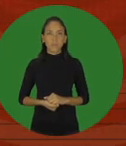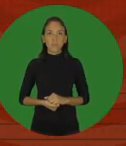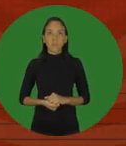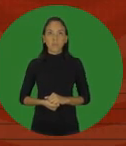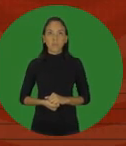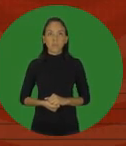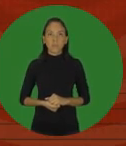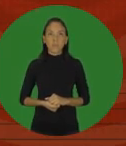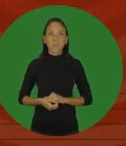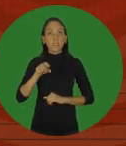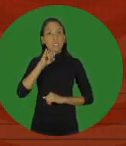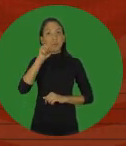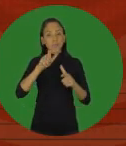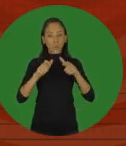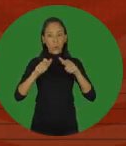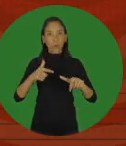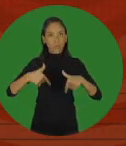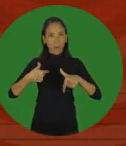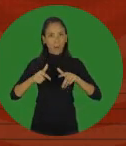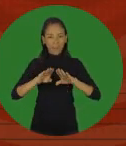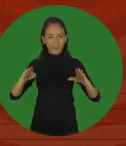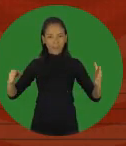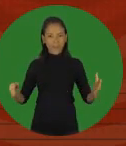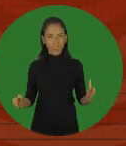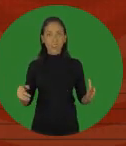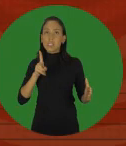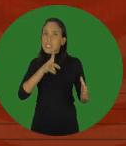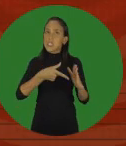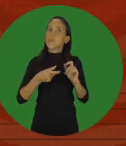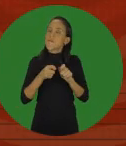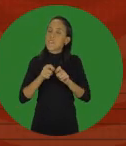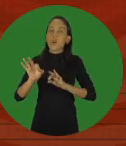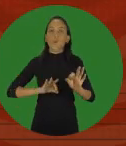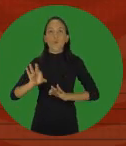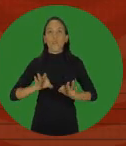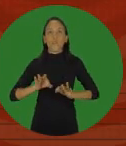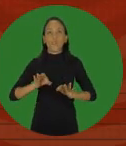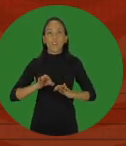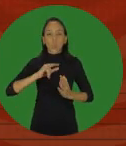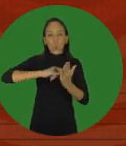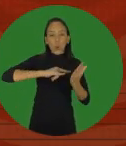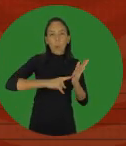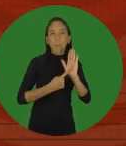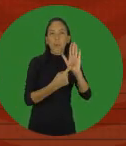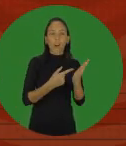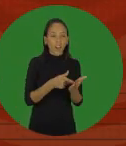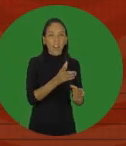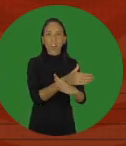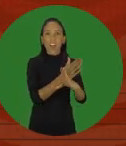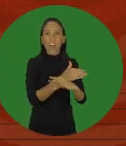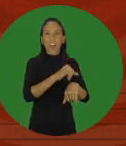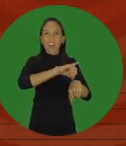Quanto à sua estação de trabalho, deixe sua mesa sempre organizada e sem documentos expostos.